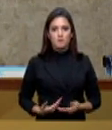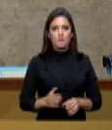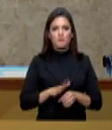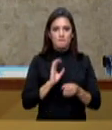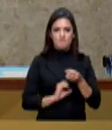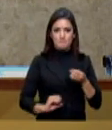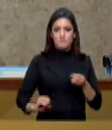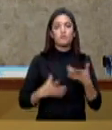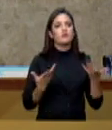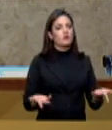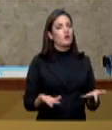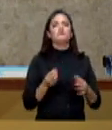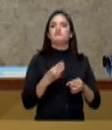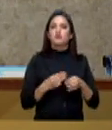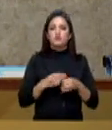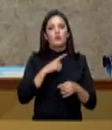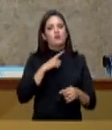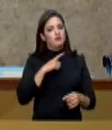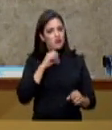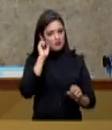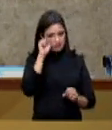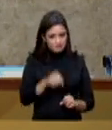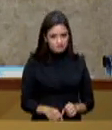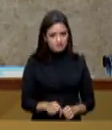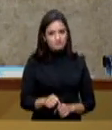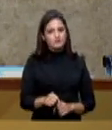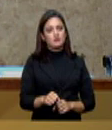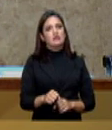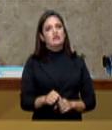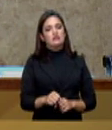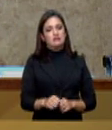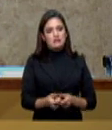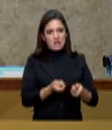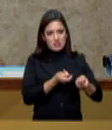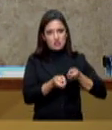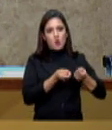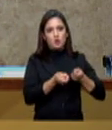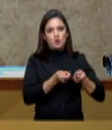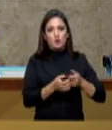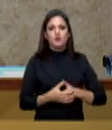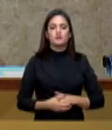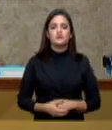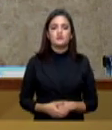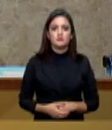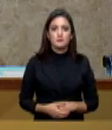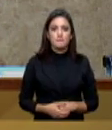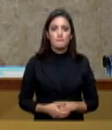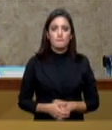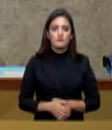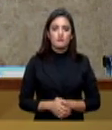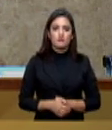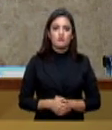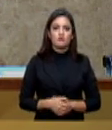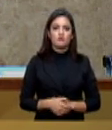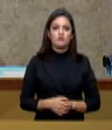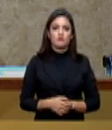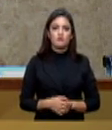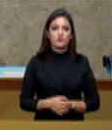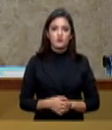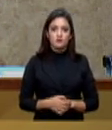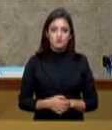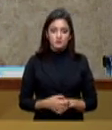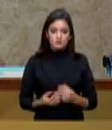os municípios continuam a titularidade dos serviços O condicionamento as